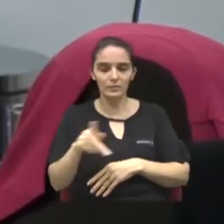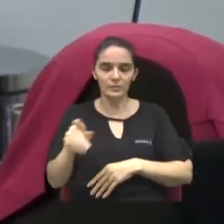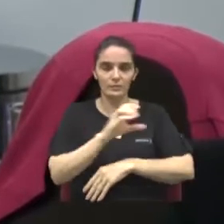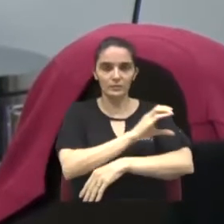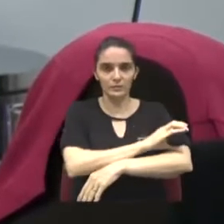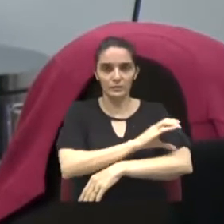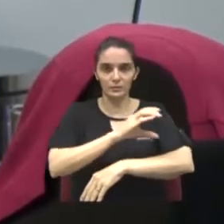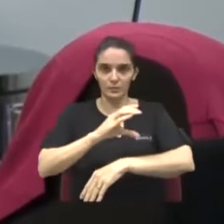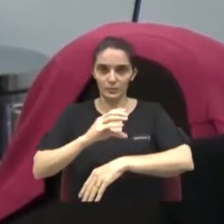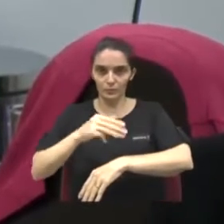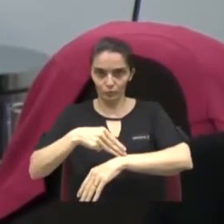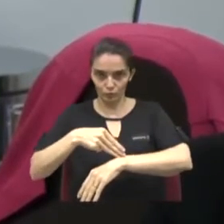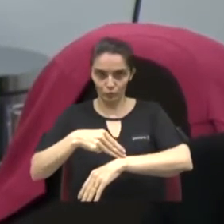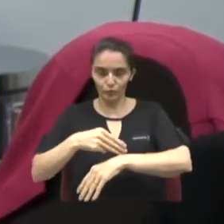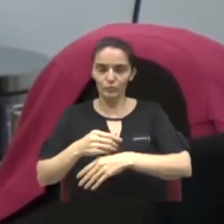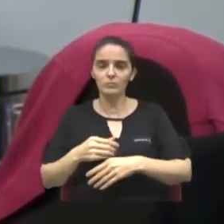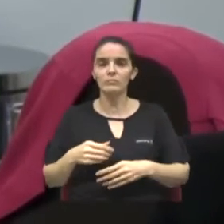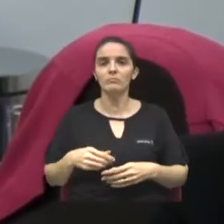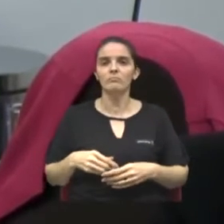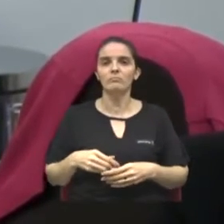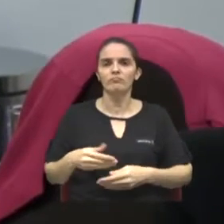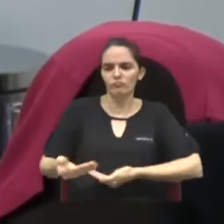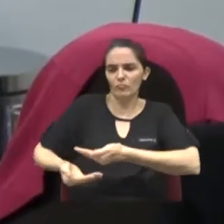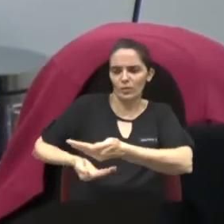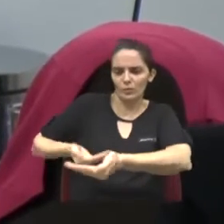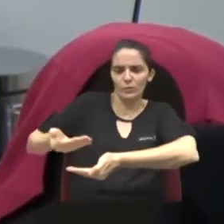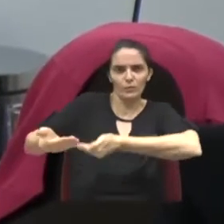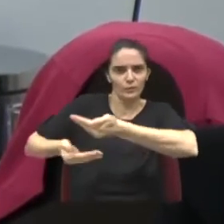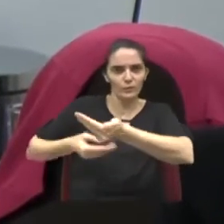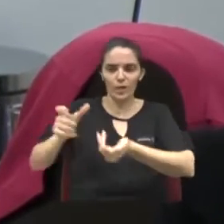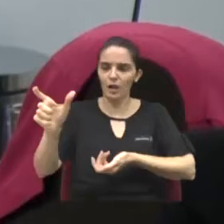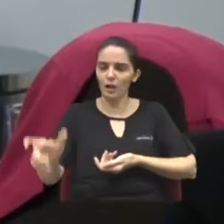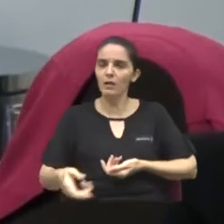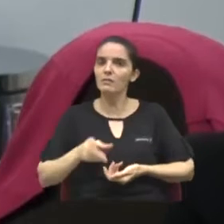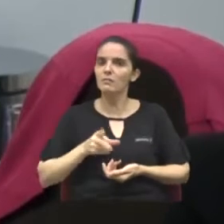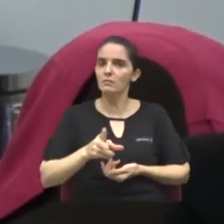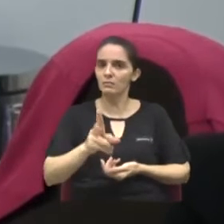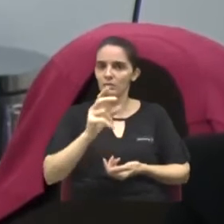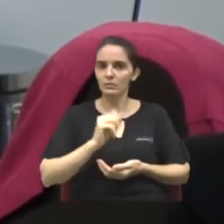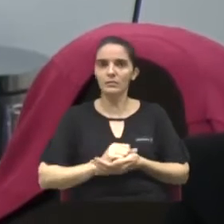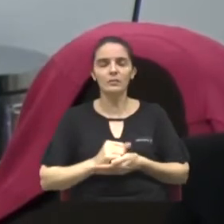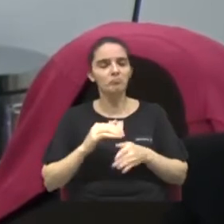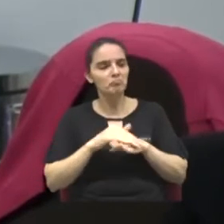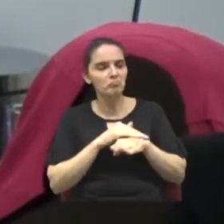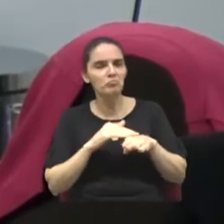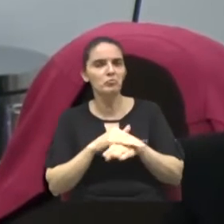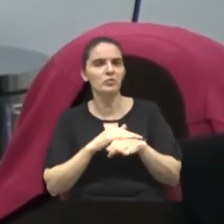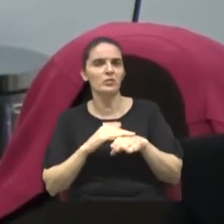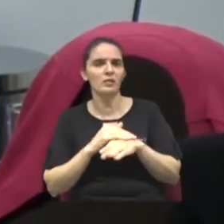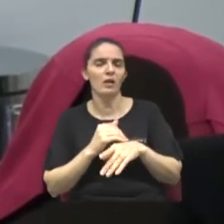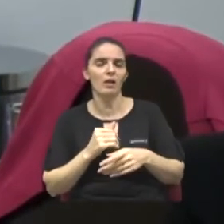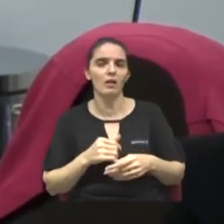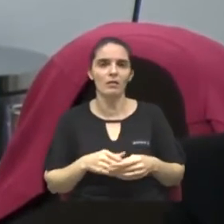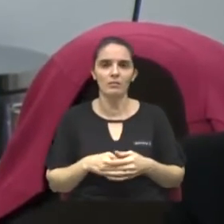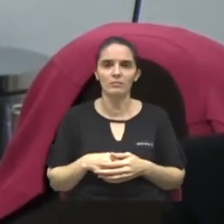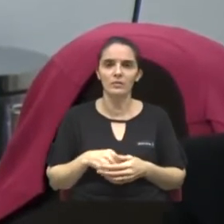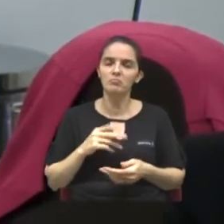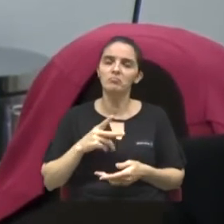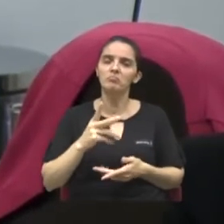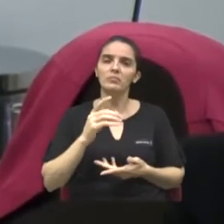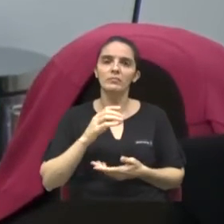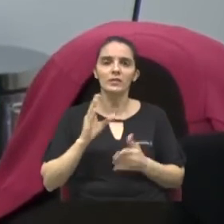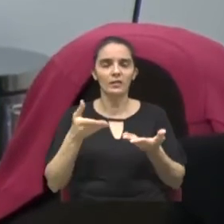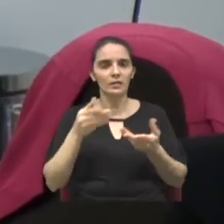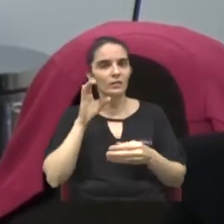de trocar muitas vezes ideia com ela. Ela sempre teve uma palavra para aquela mulher que sofria. E eu digo para